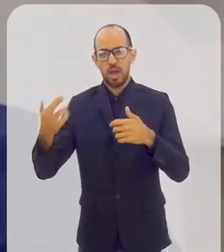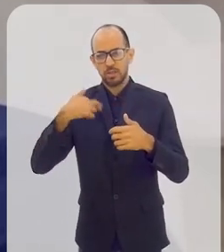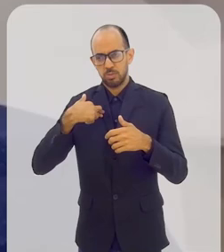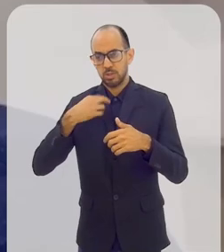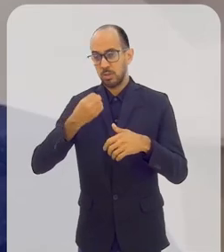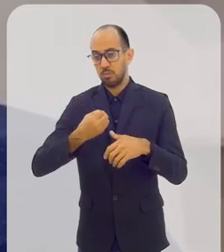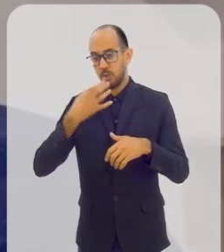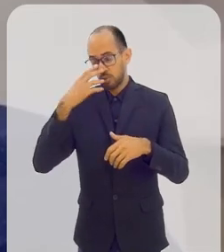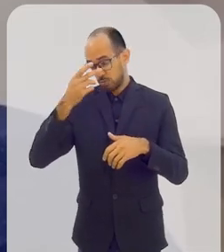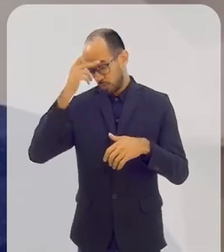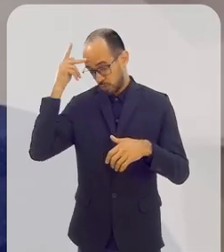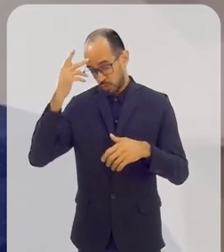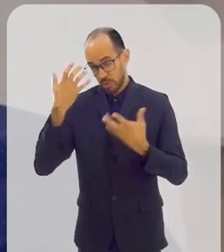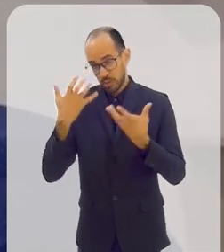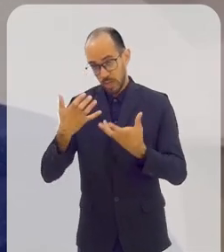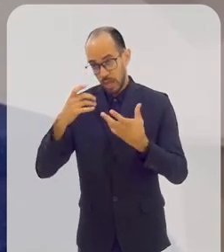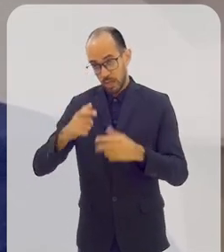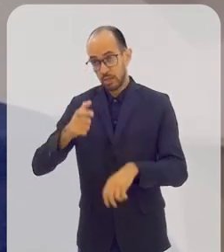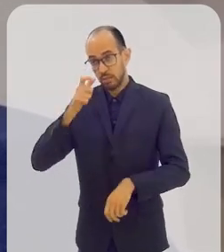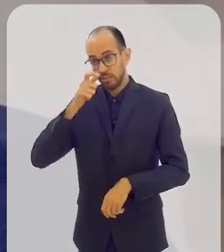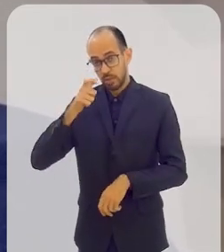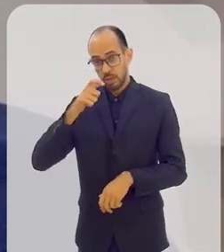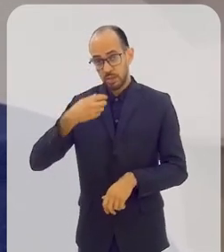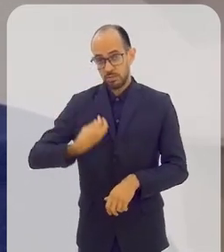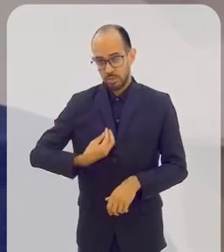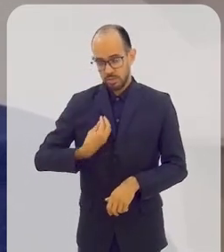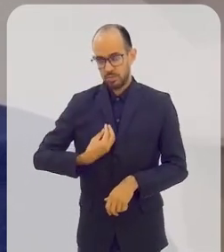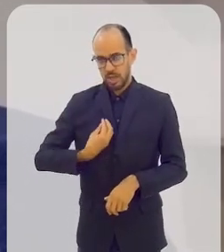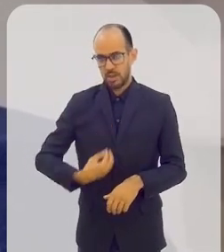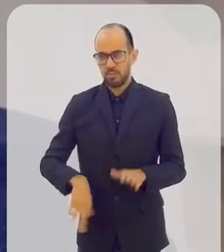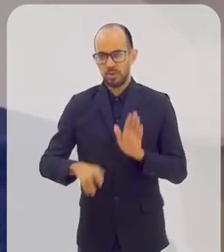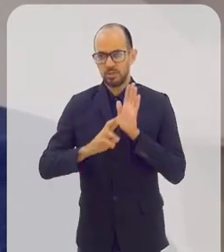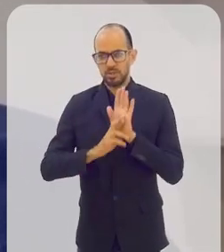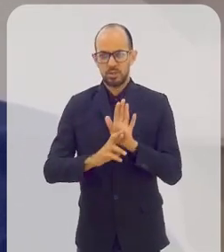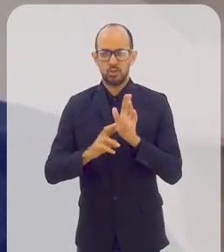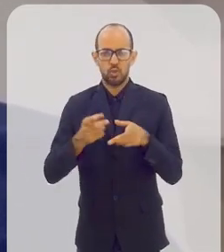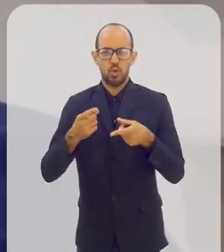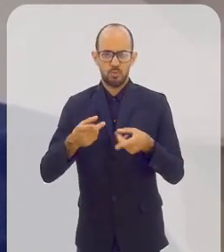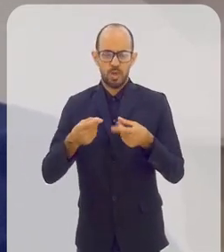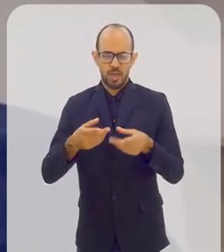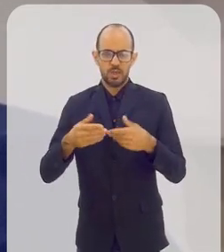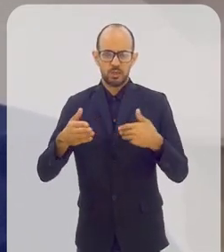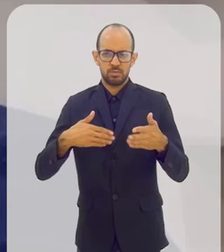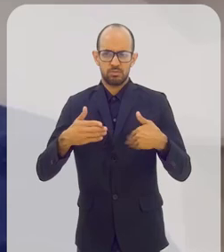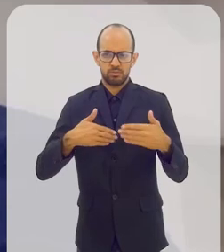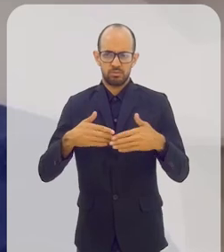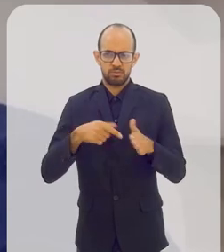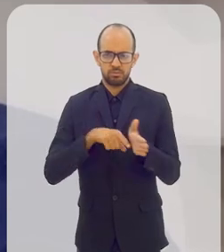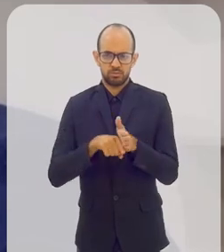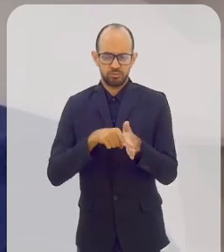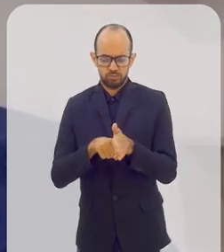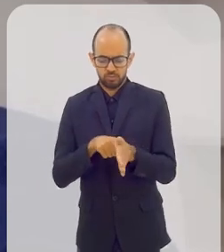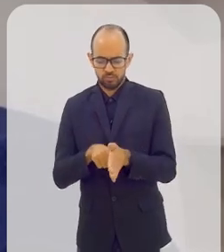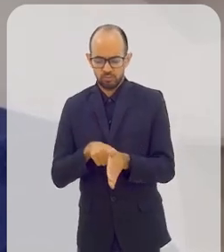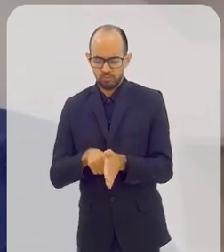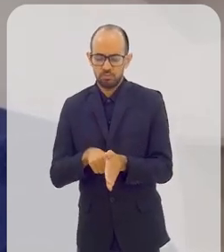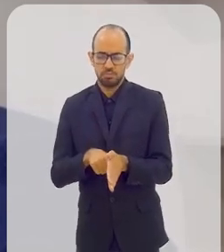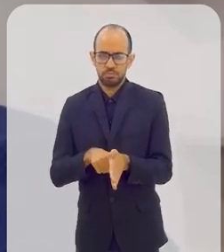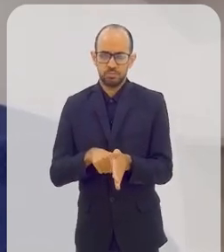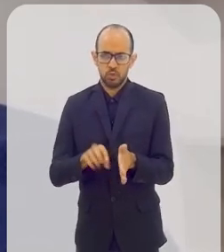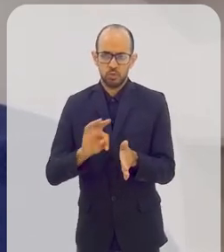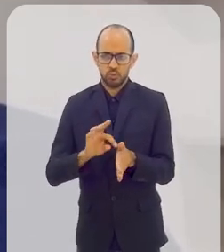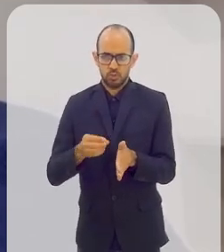querendo participar, né, representantes do comércio, representantes de indústrias, de pesquisa, de instituições